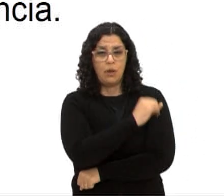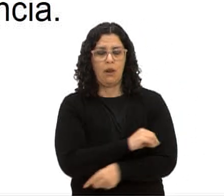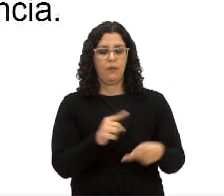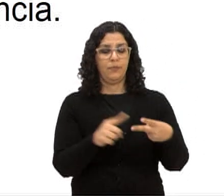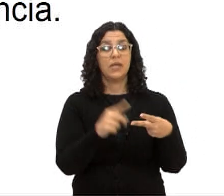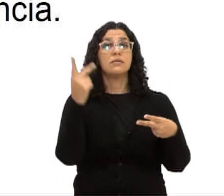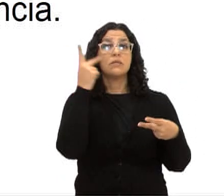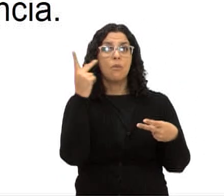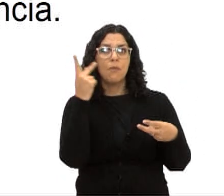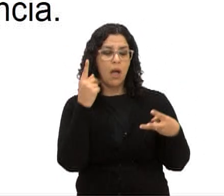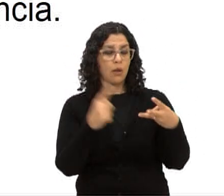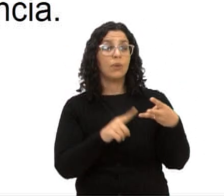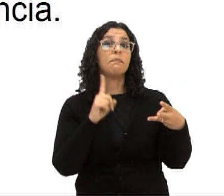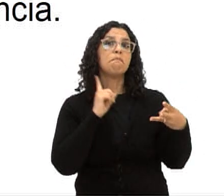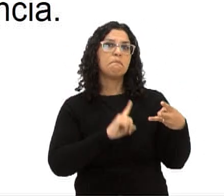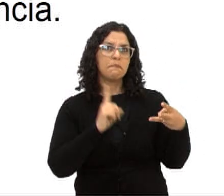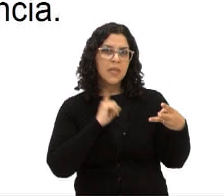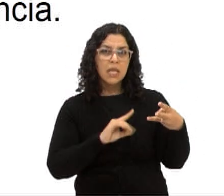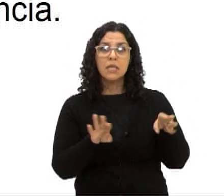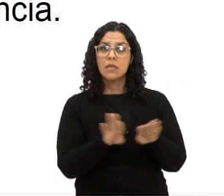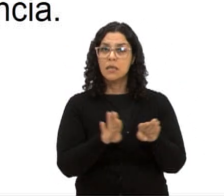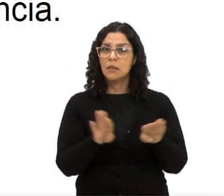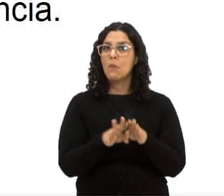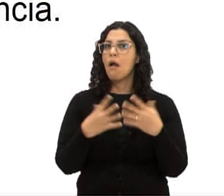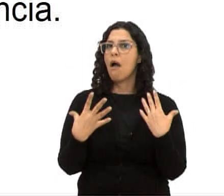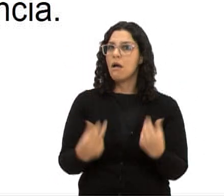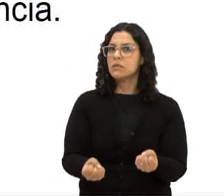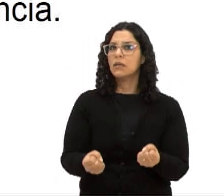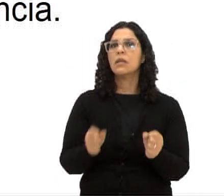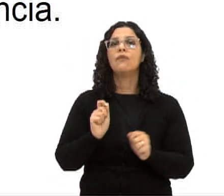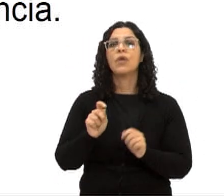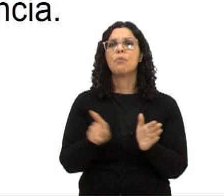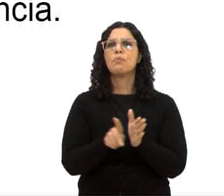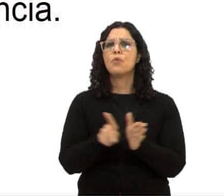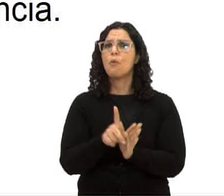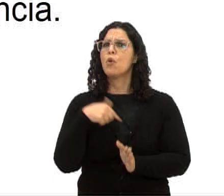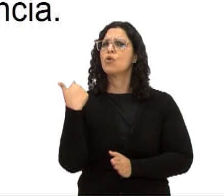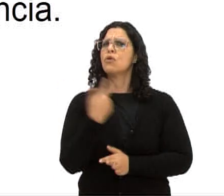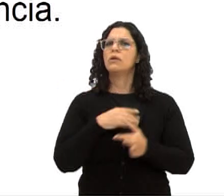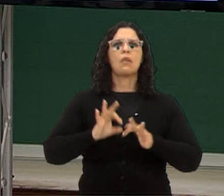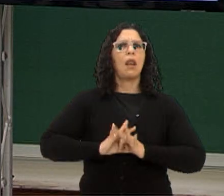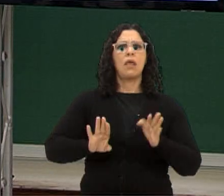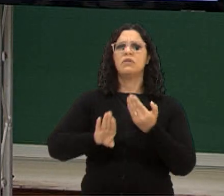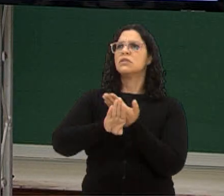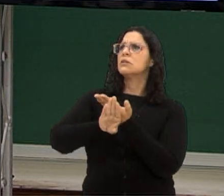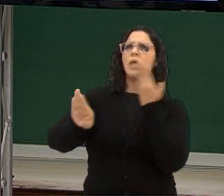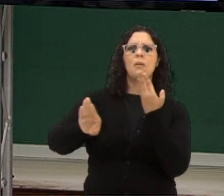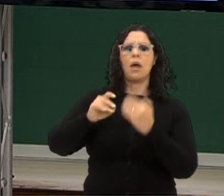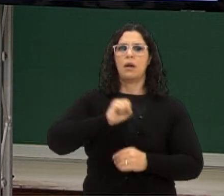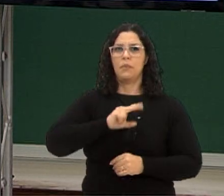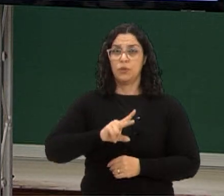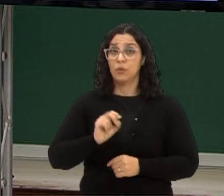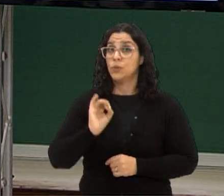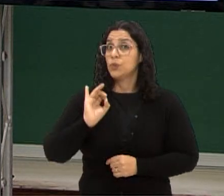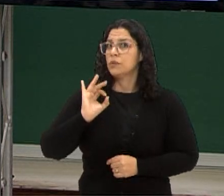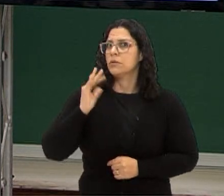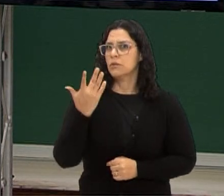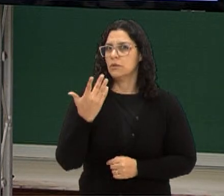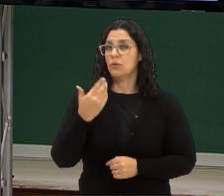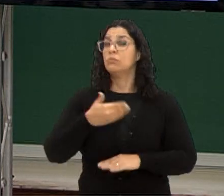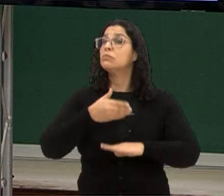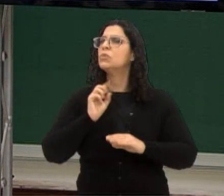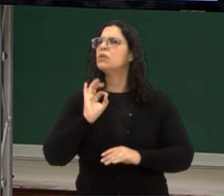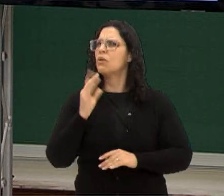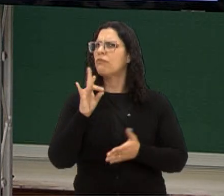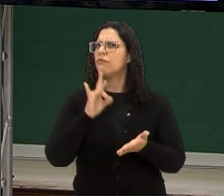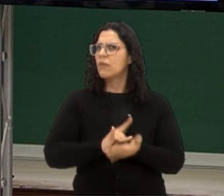São Paulo e Minas Gerais concebiam a ideia de independência. O que foi isso? Tá? Na